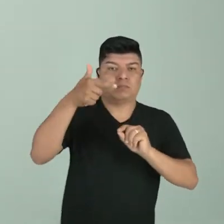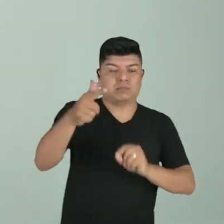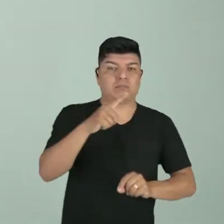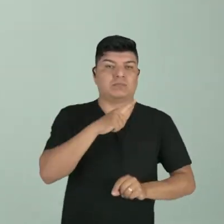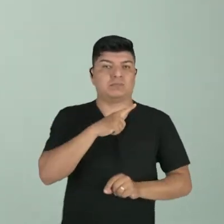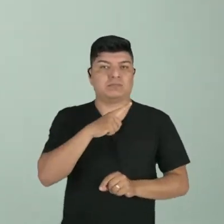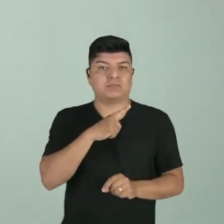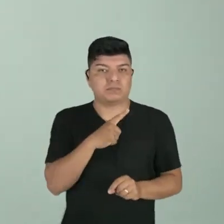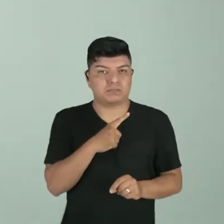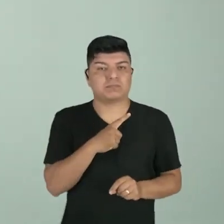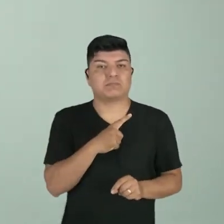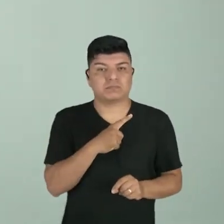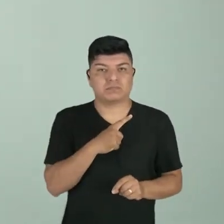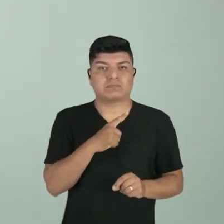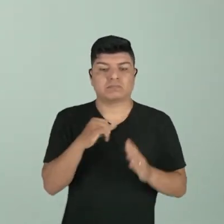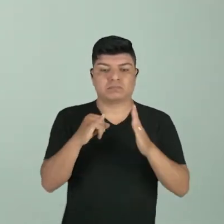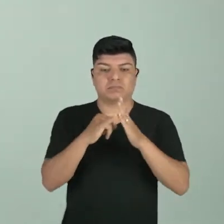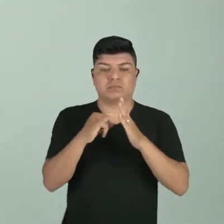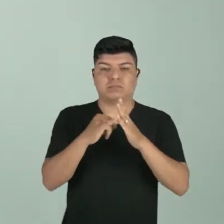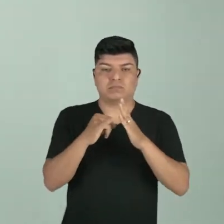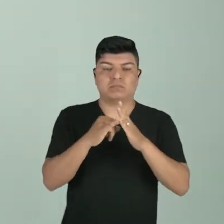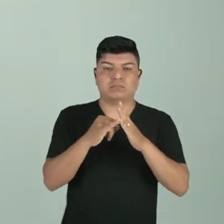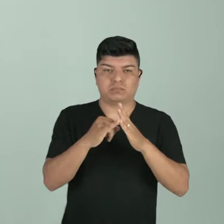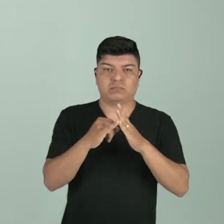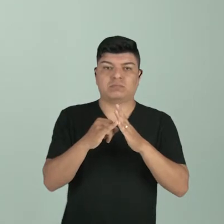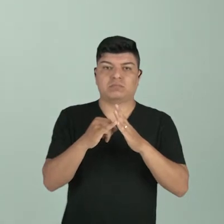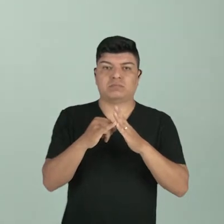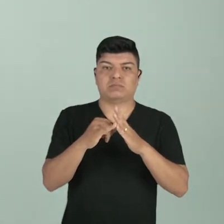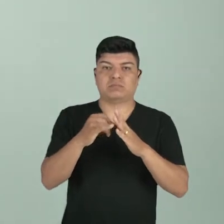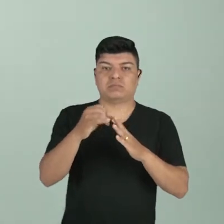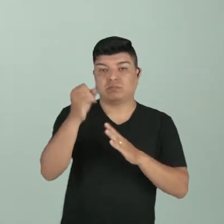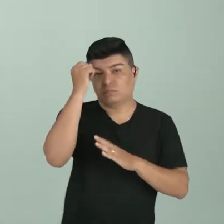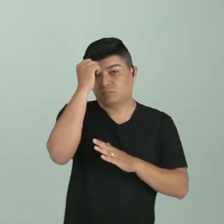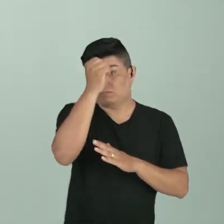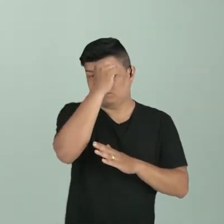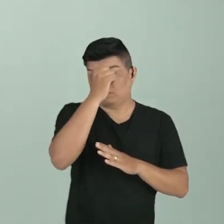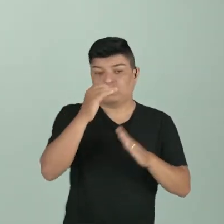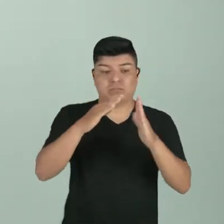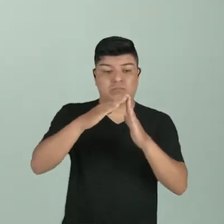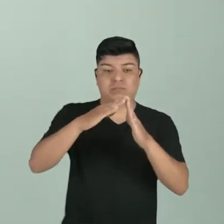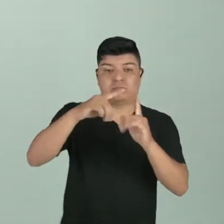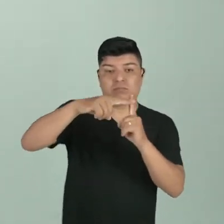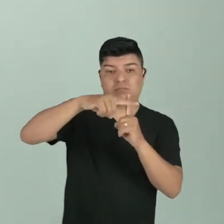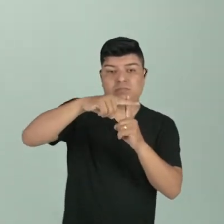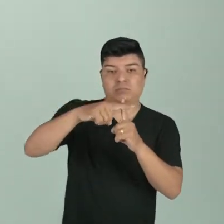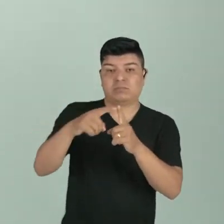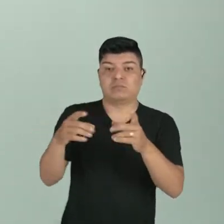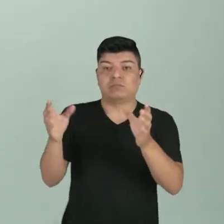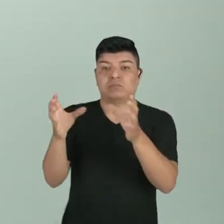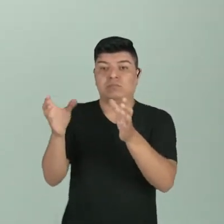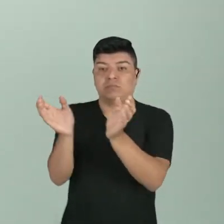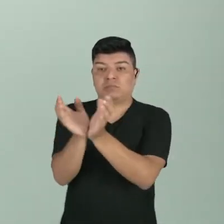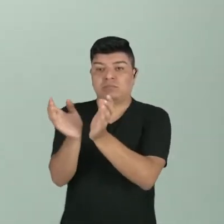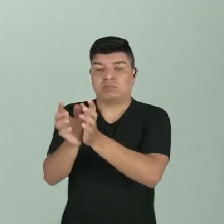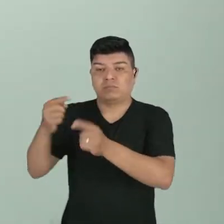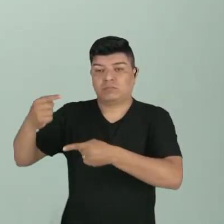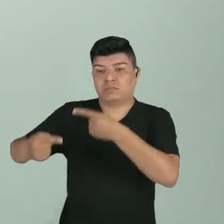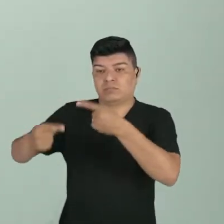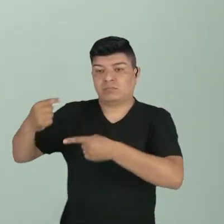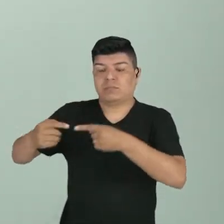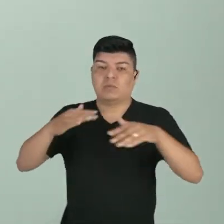outras instituições sociais. A igreja, os partidos políticos, os distintos